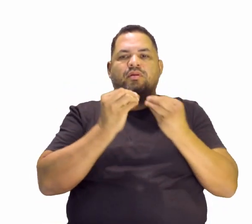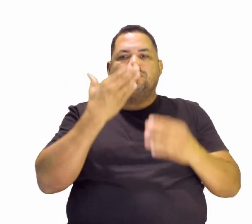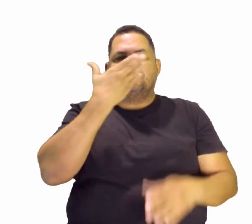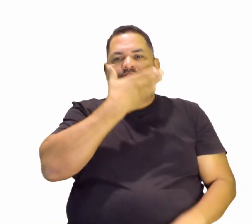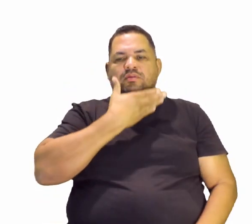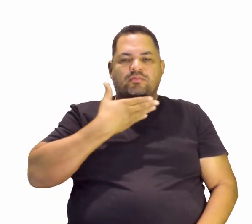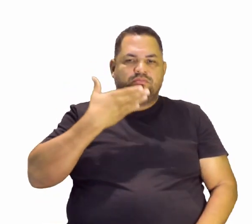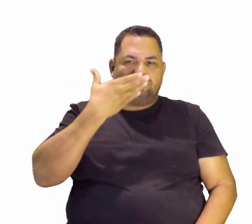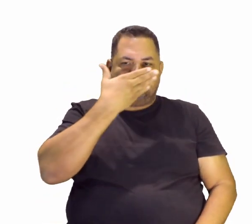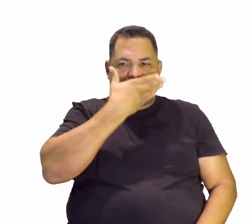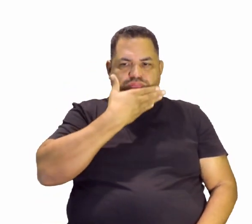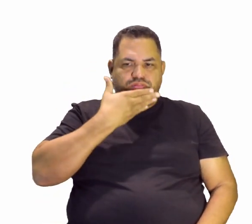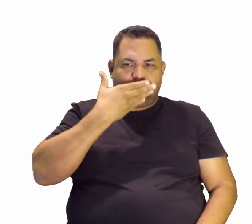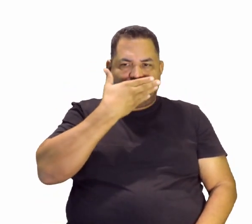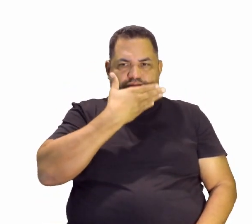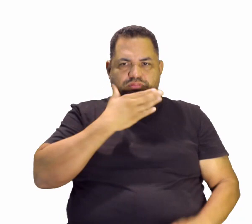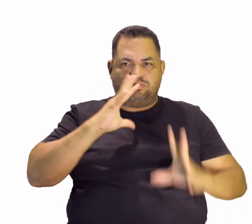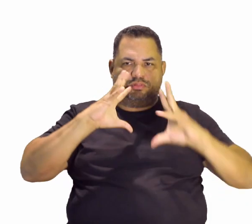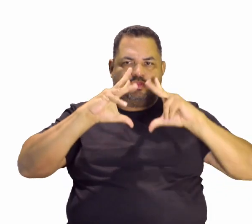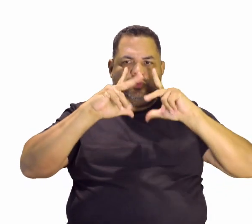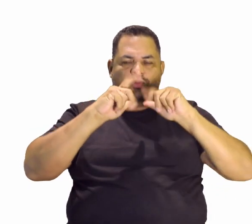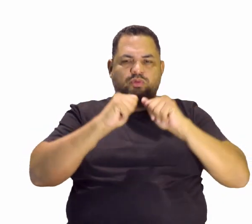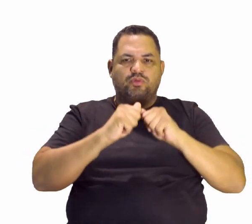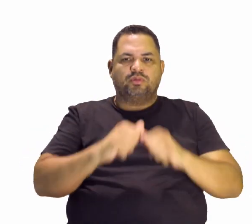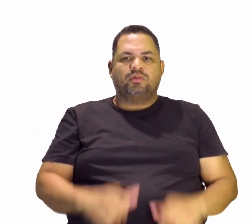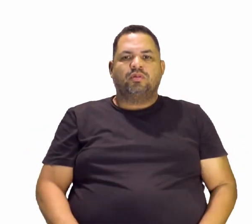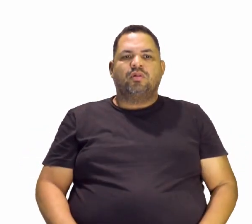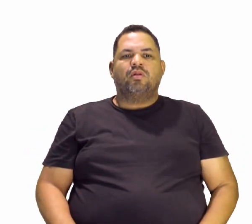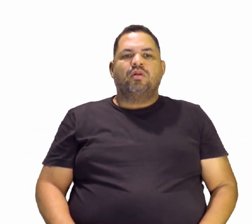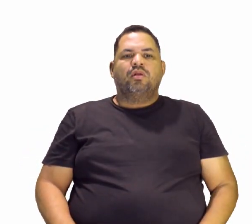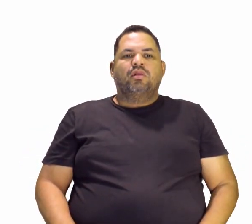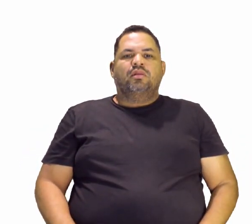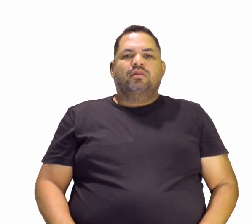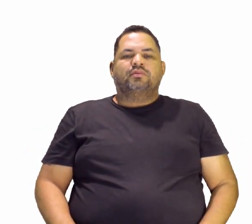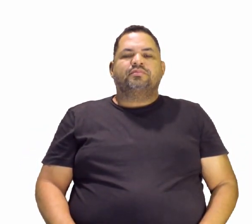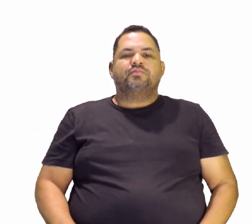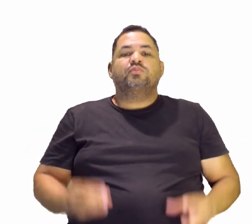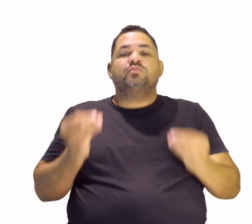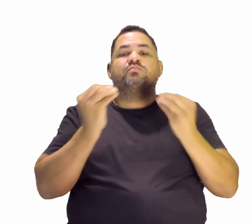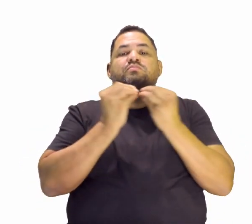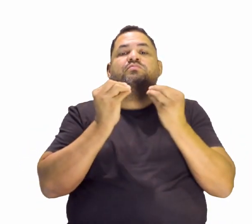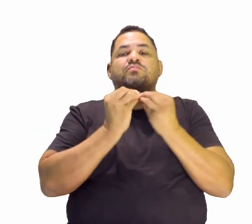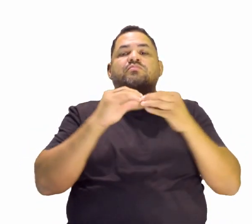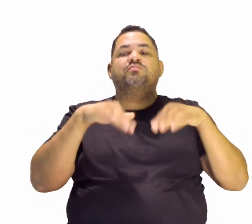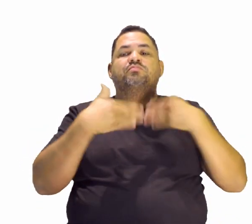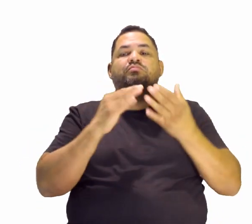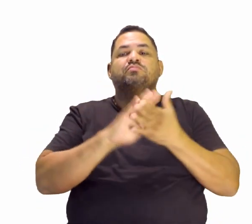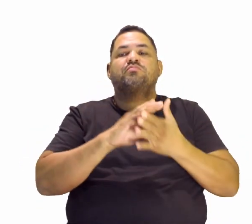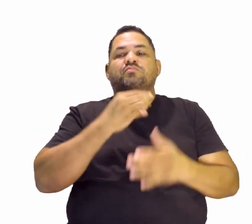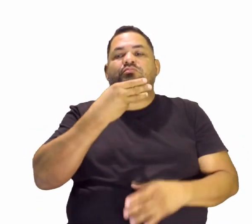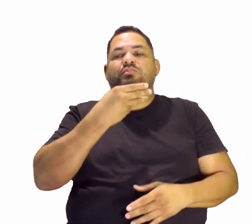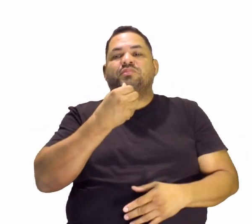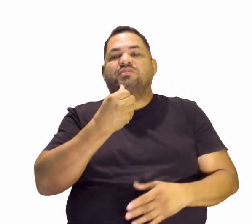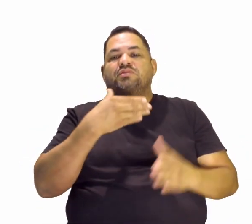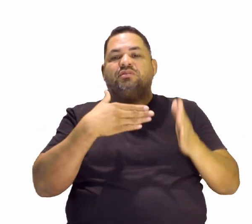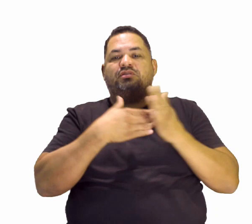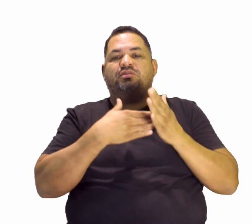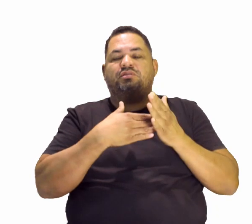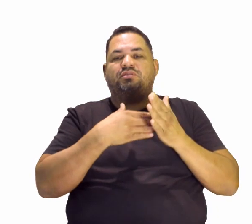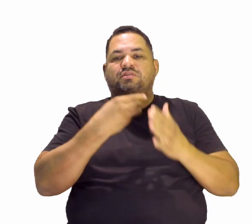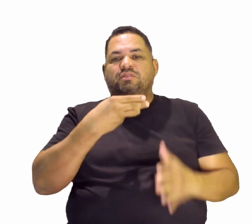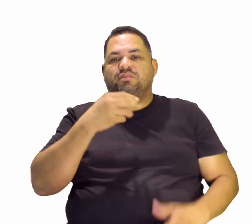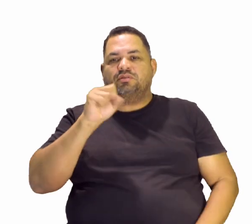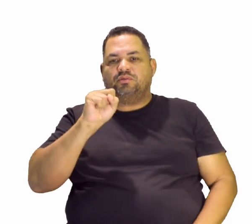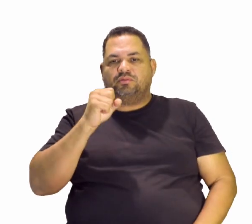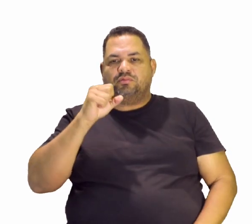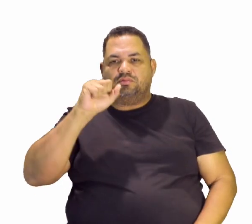glicose completa. Como é que é uma molécula completa, prof? É quando ela tem de 36 a 38